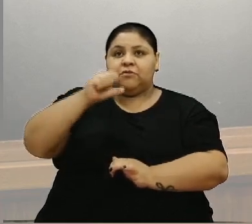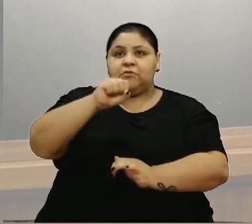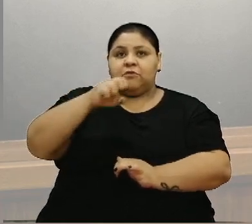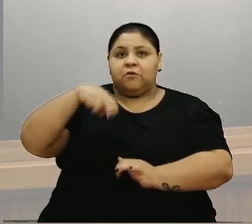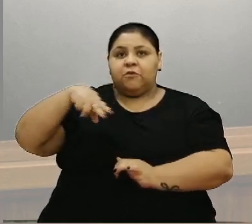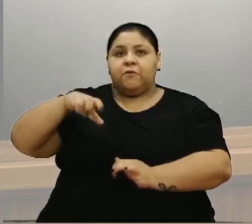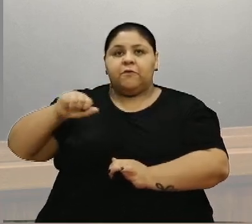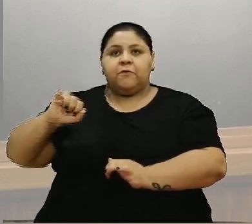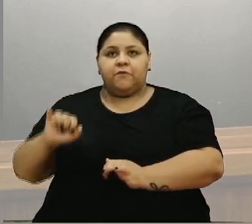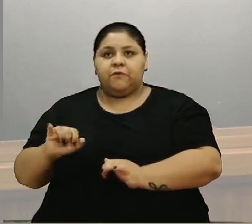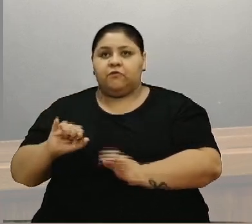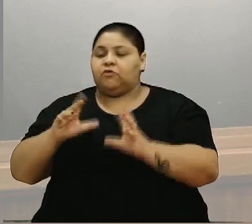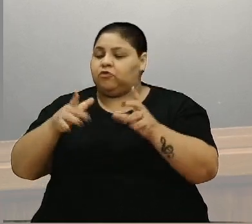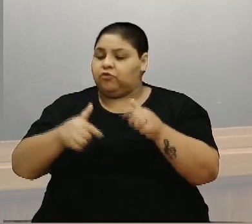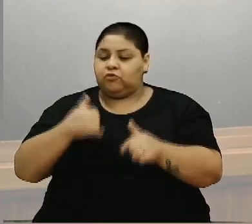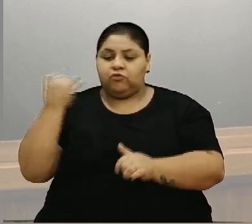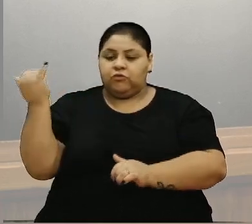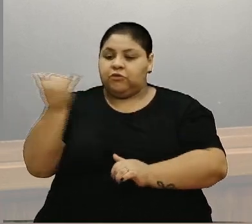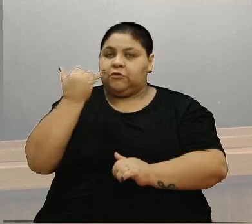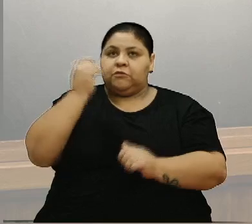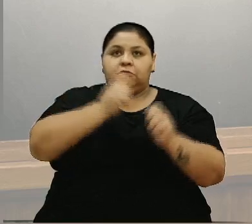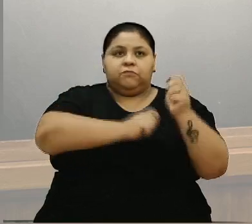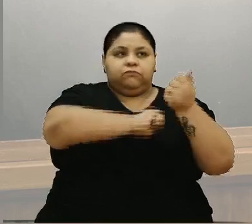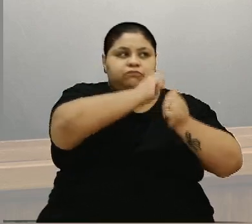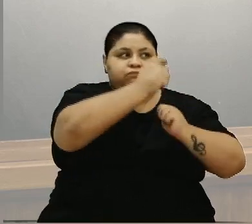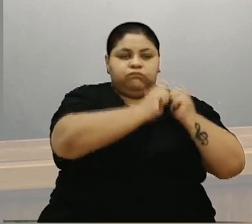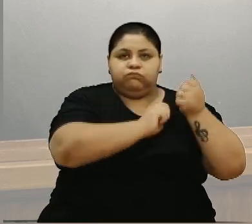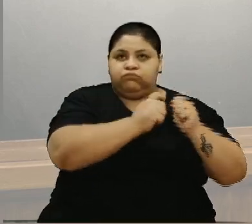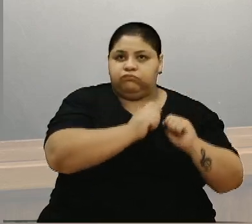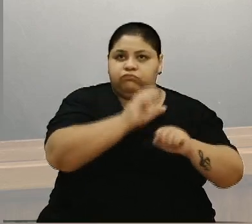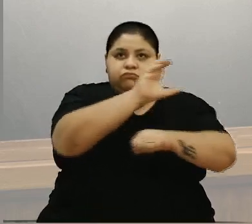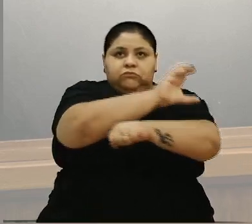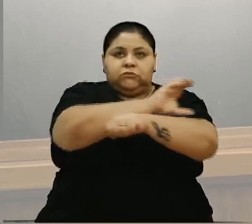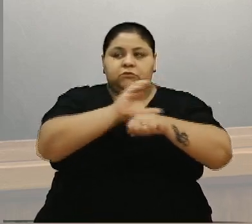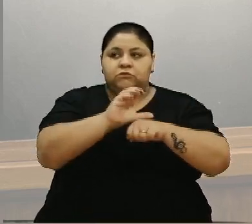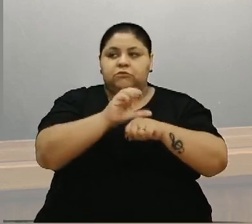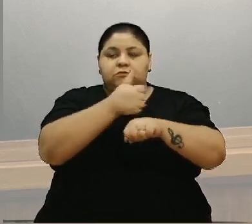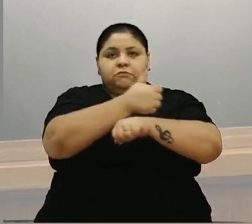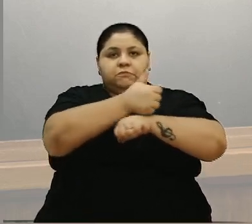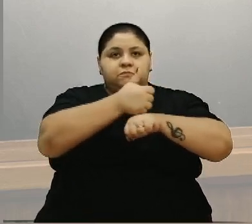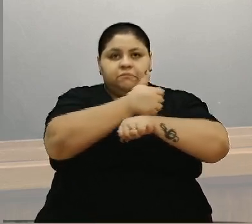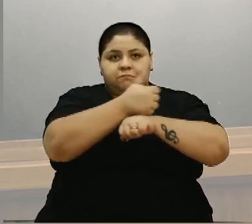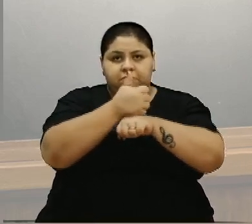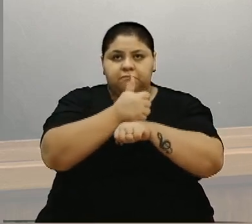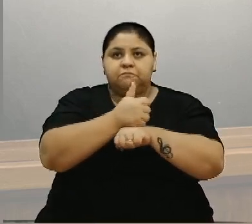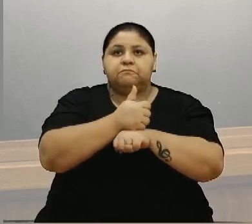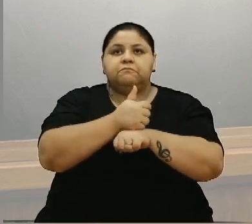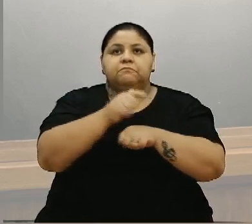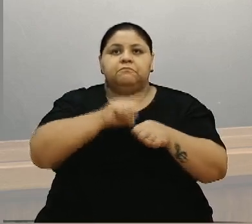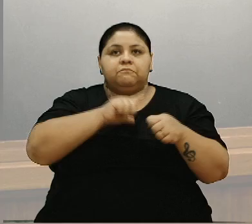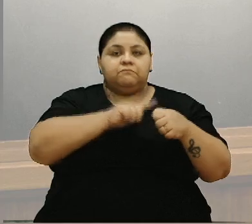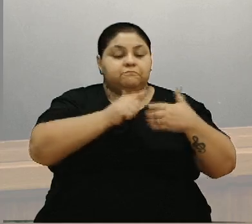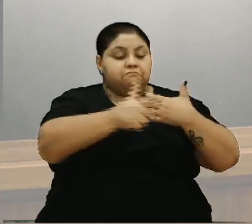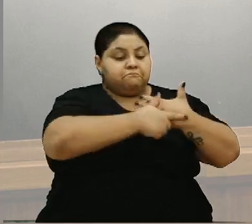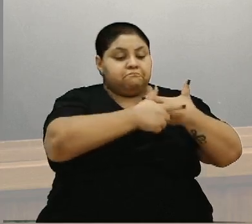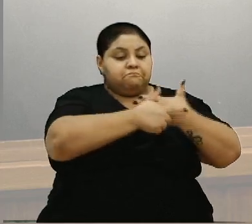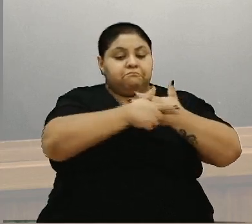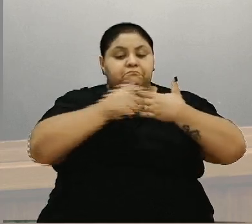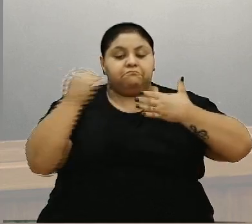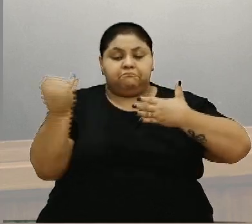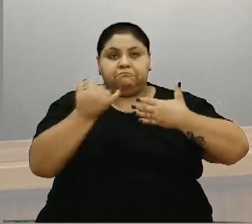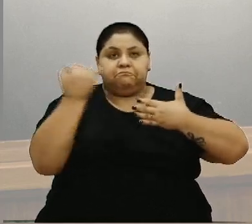a importância que tem na indústria, nos cursos profissionalizantes, desempenha um papel muito importante